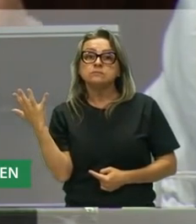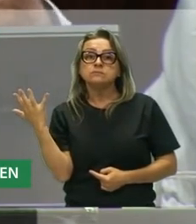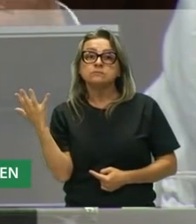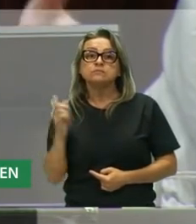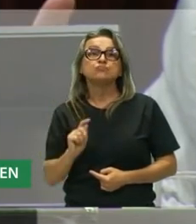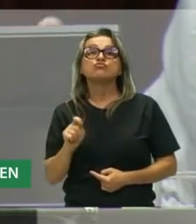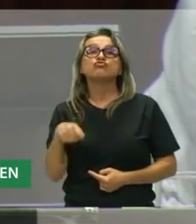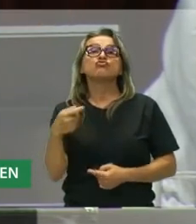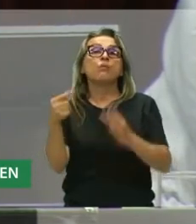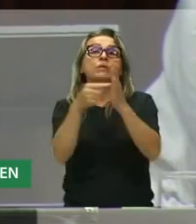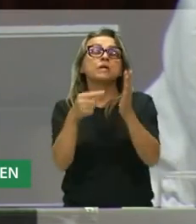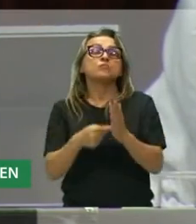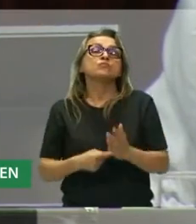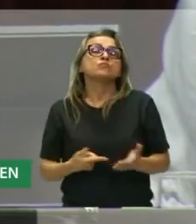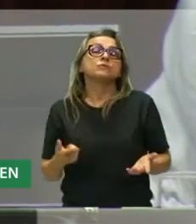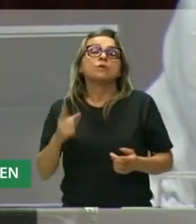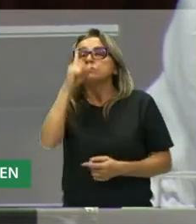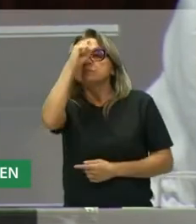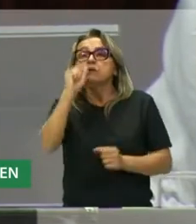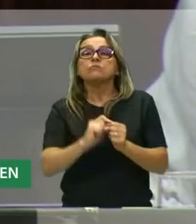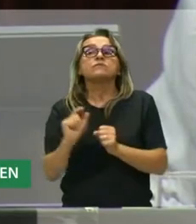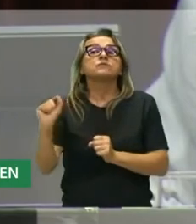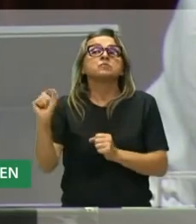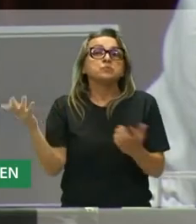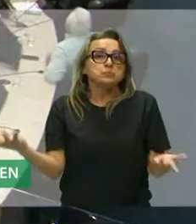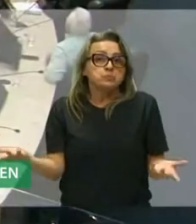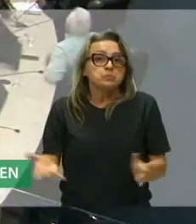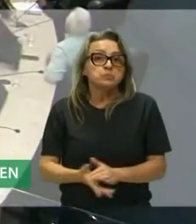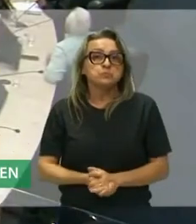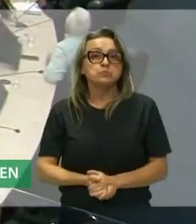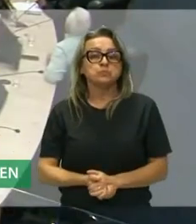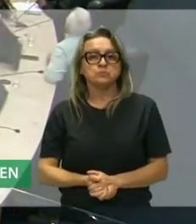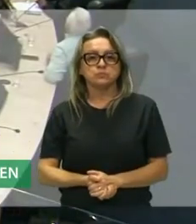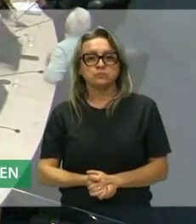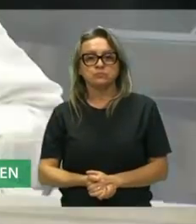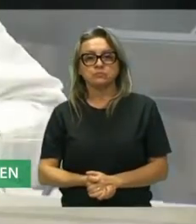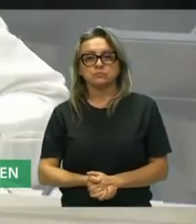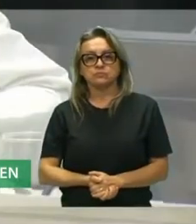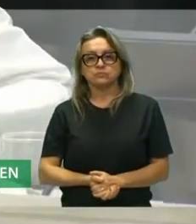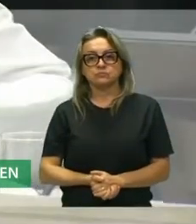referente a todas as denúncias que foram apresentadas?